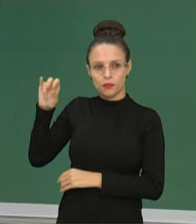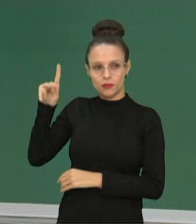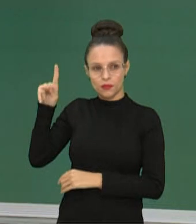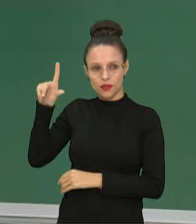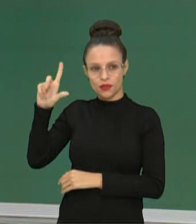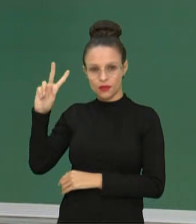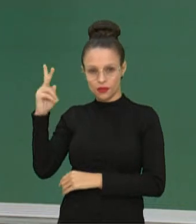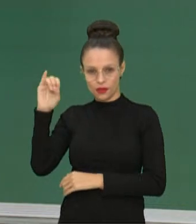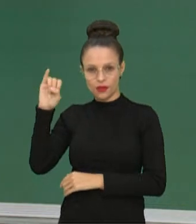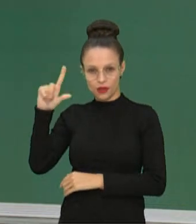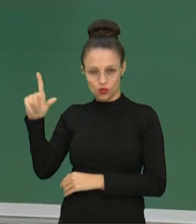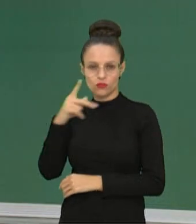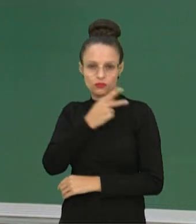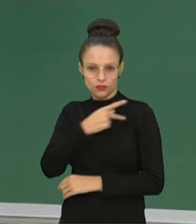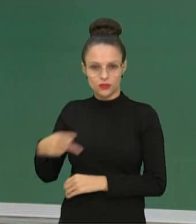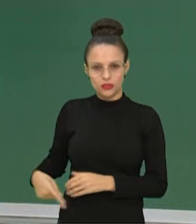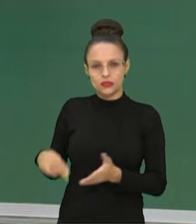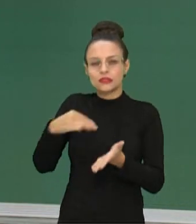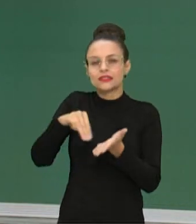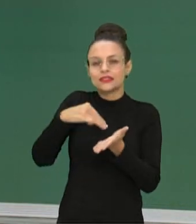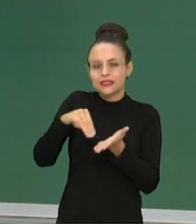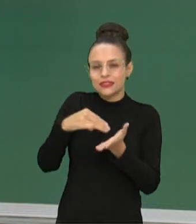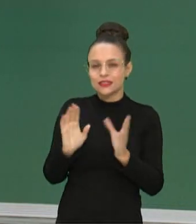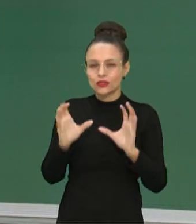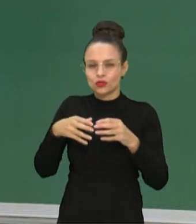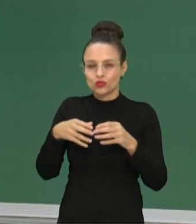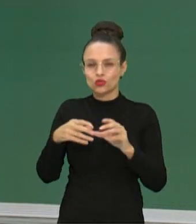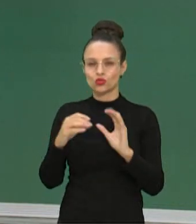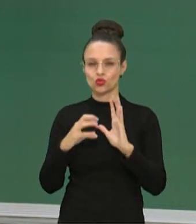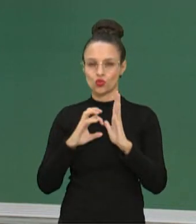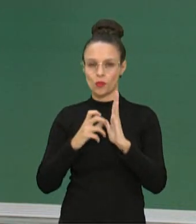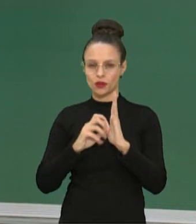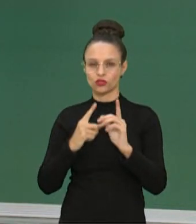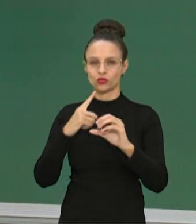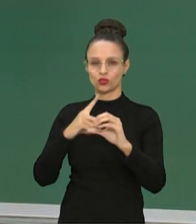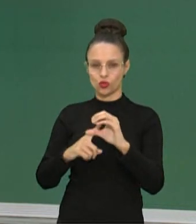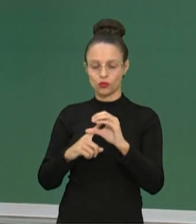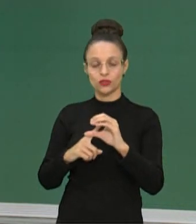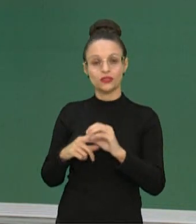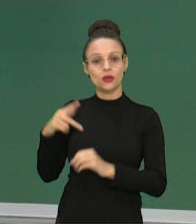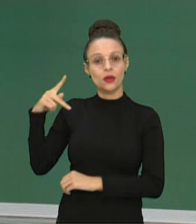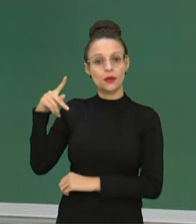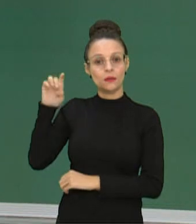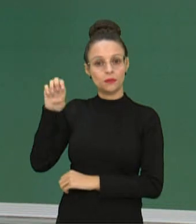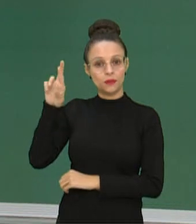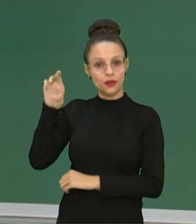que era então secretário-geral do Partido Comunista, a perestroika